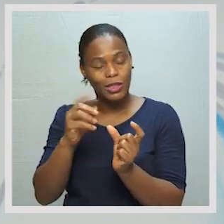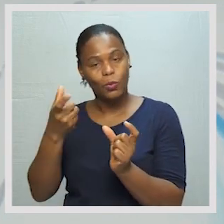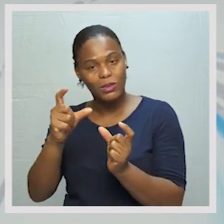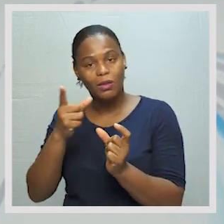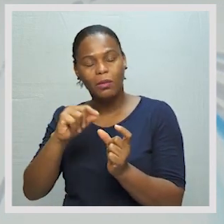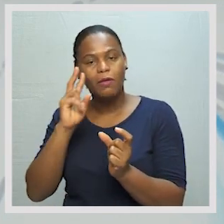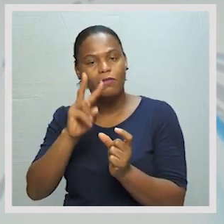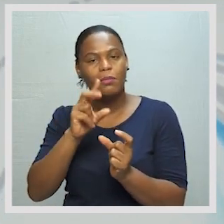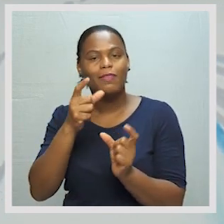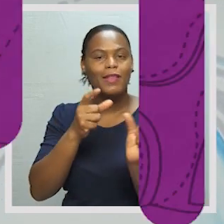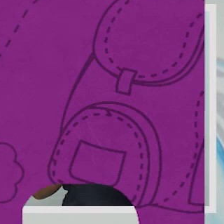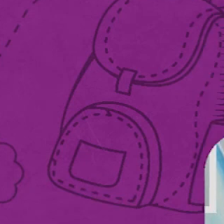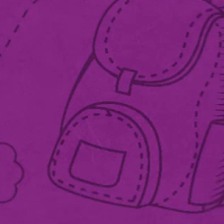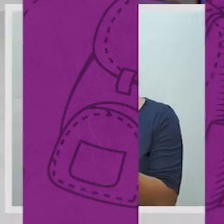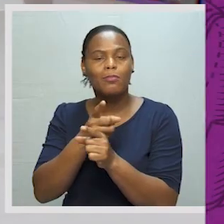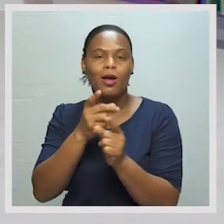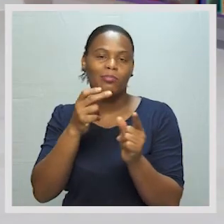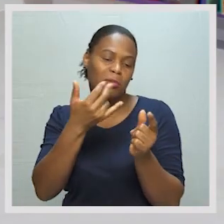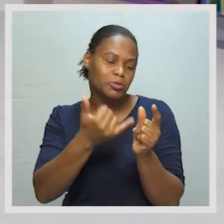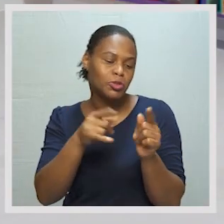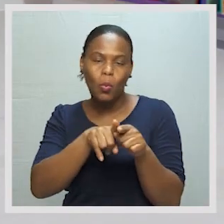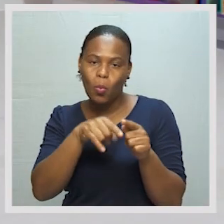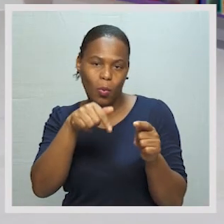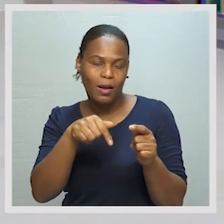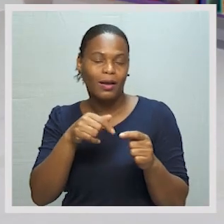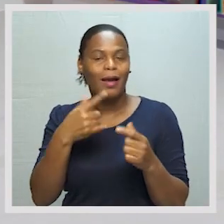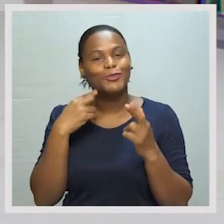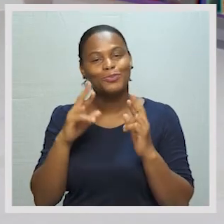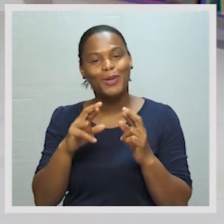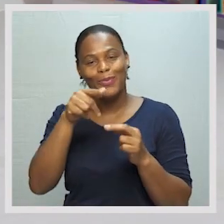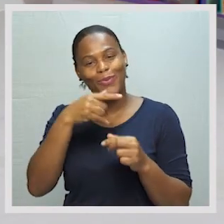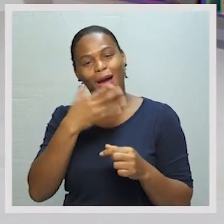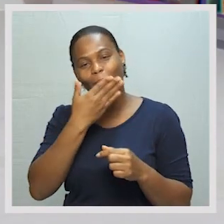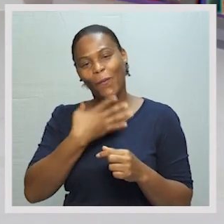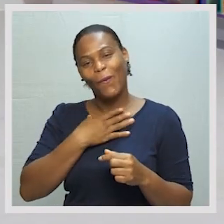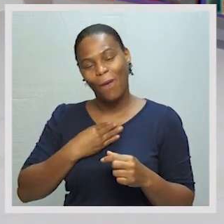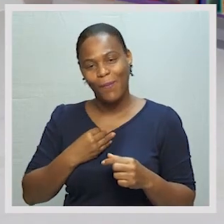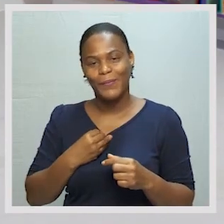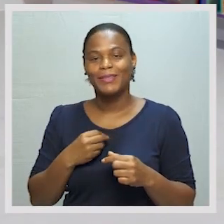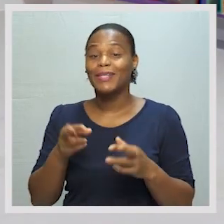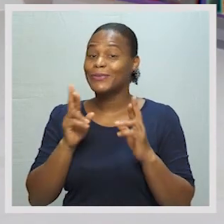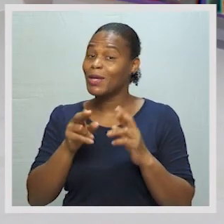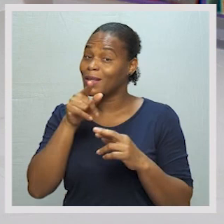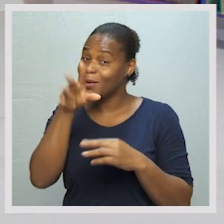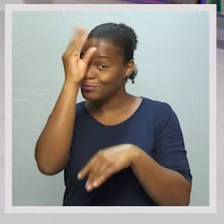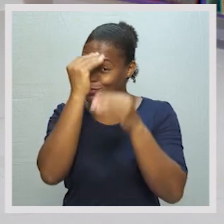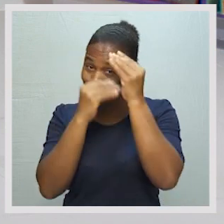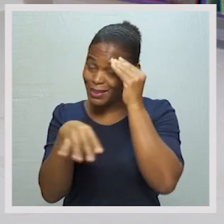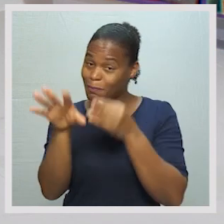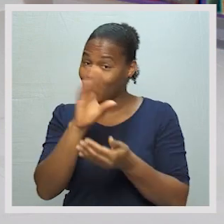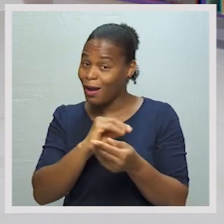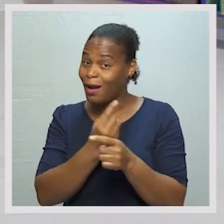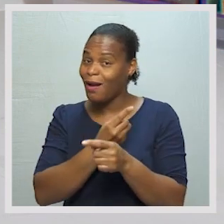termos semelhantes. Espero que tenham gostado da aula, espero que tenham aprendido